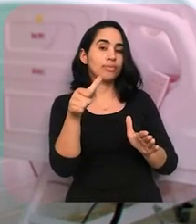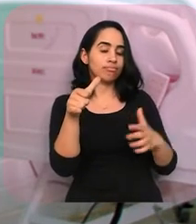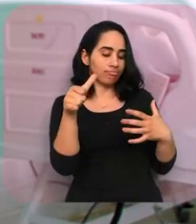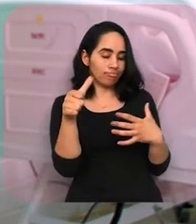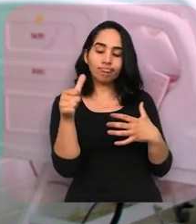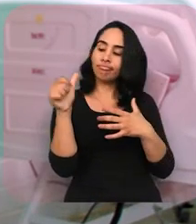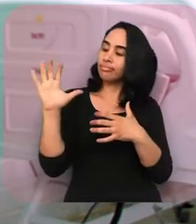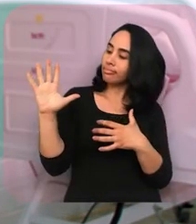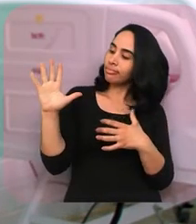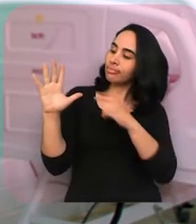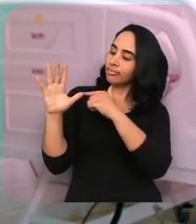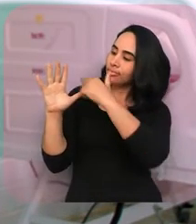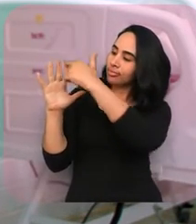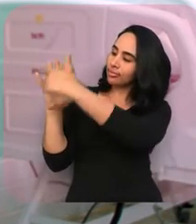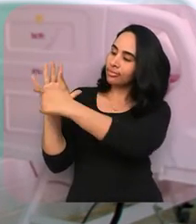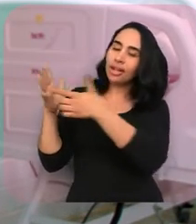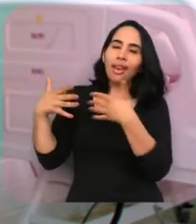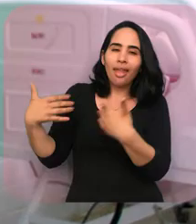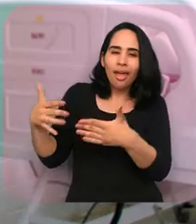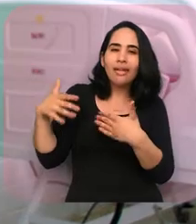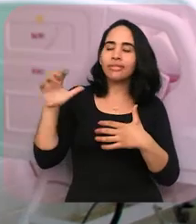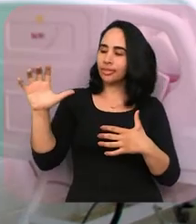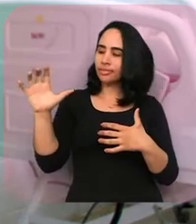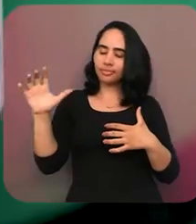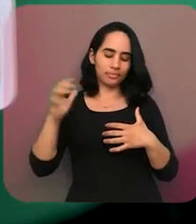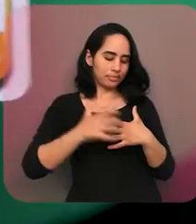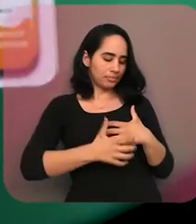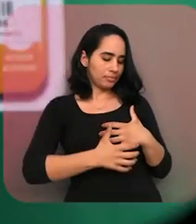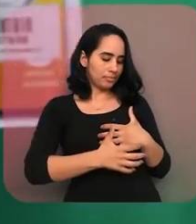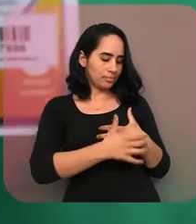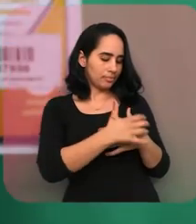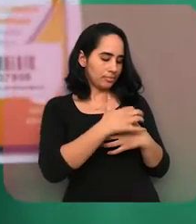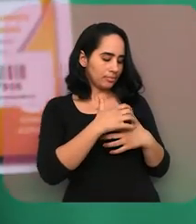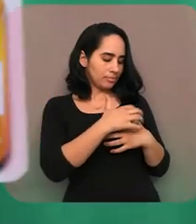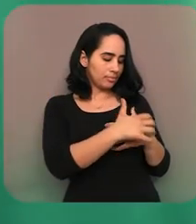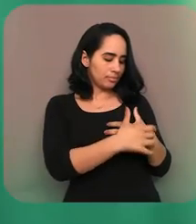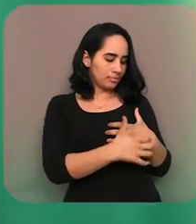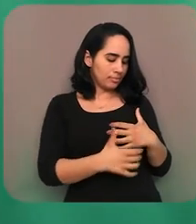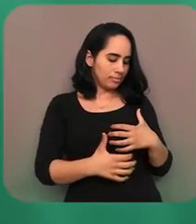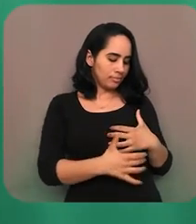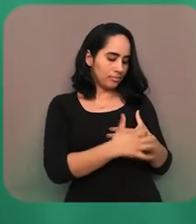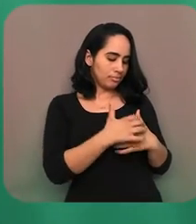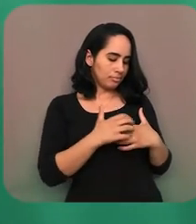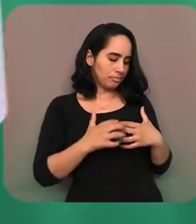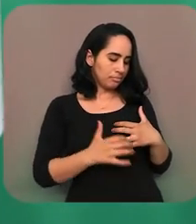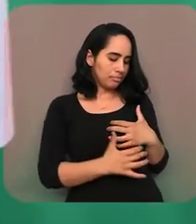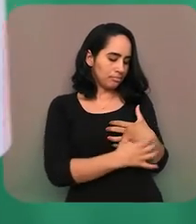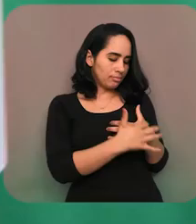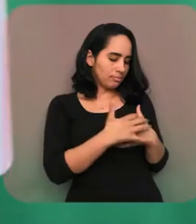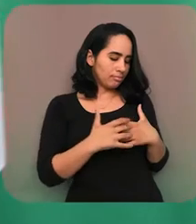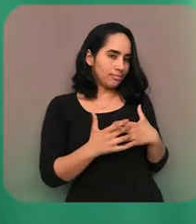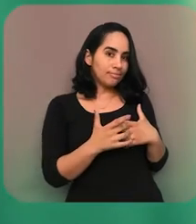inicialmente, você pode utilizar as pontas dos dedos de forma leve e dedilhar a sua mama no sentido que